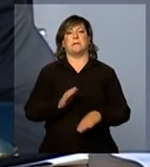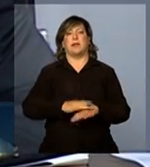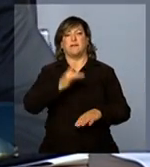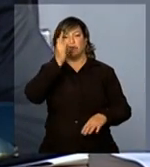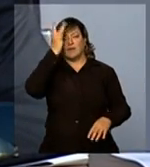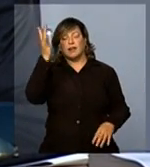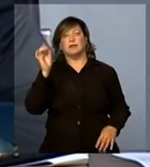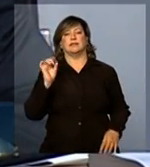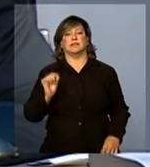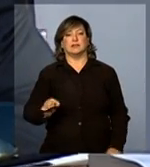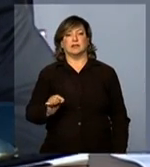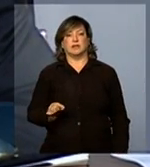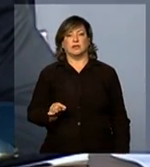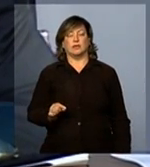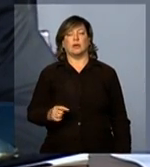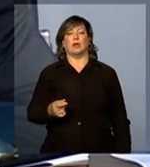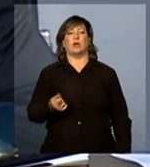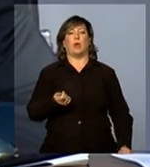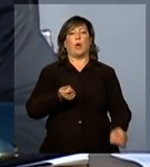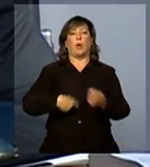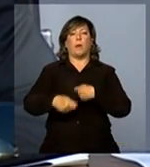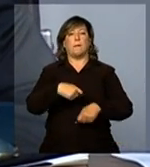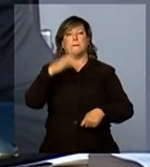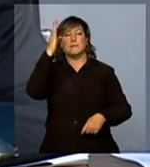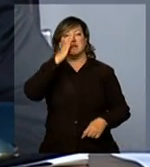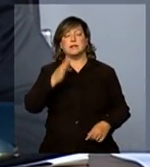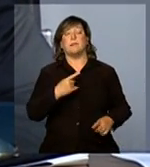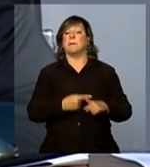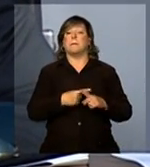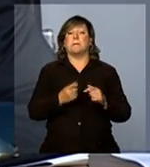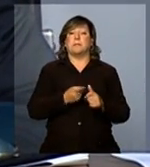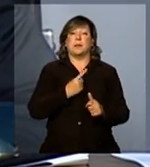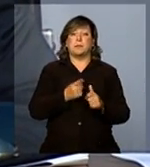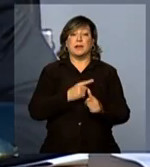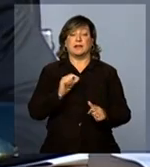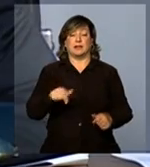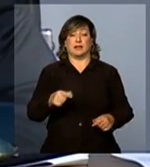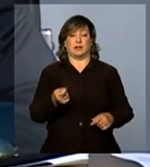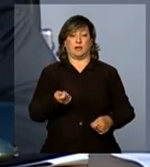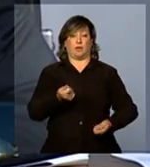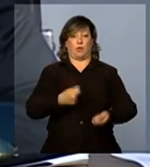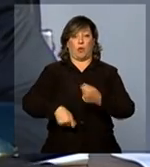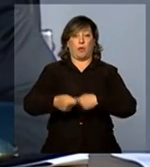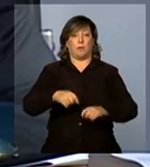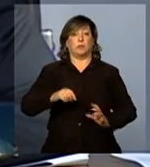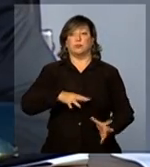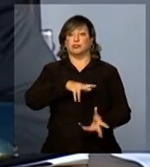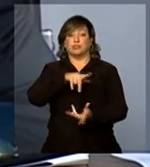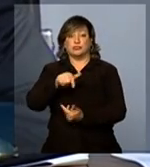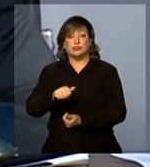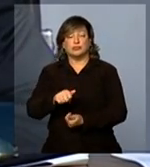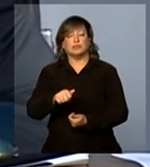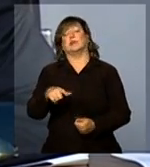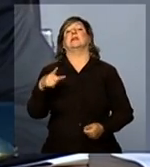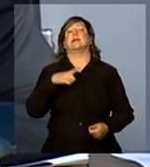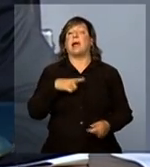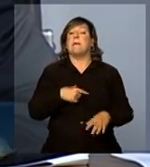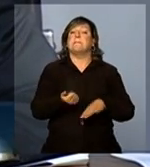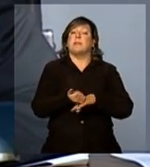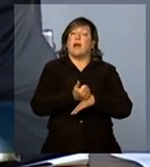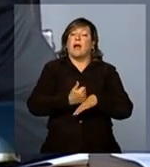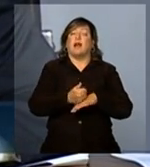favoráveis para a economia brasileira. Por quê? Em primeiro lugar, a economia mundial está